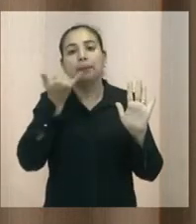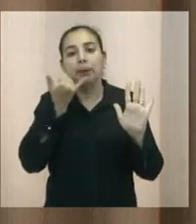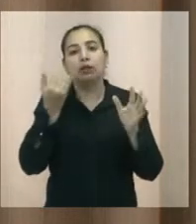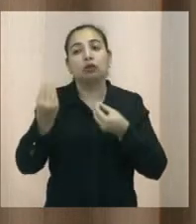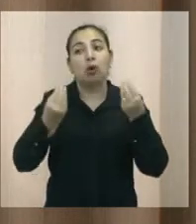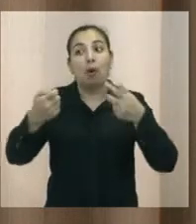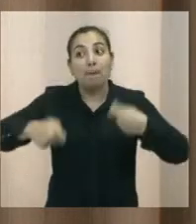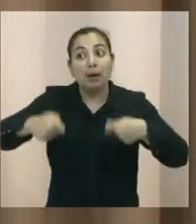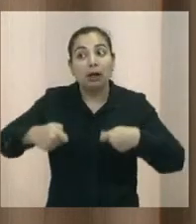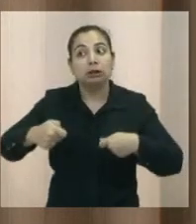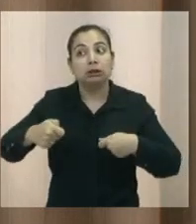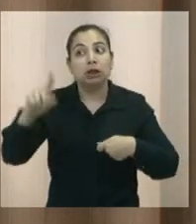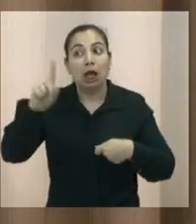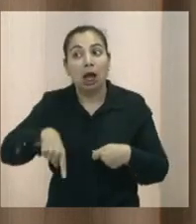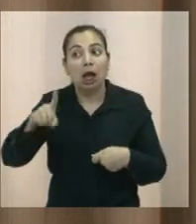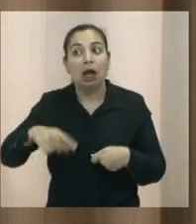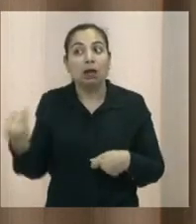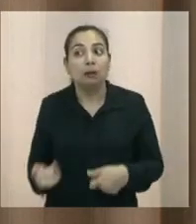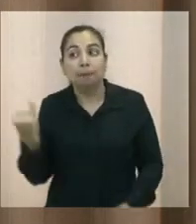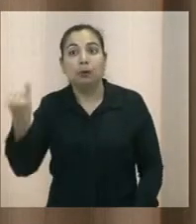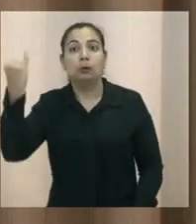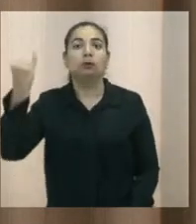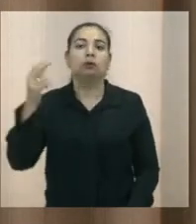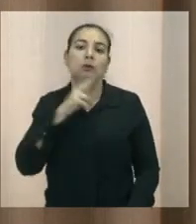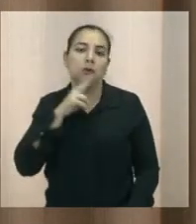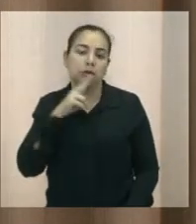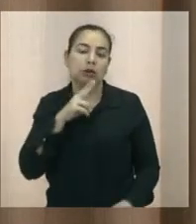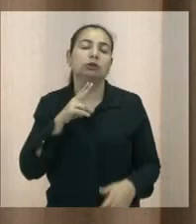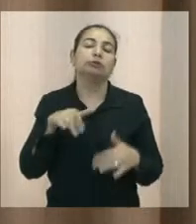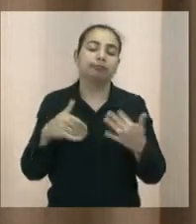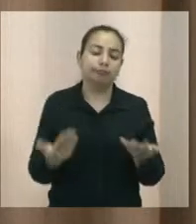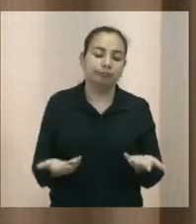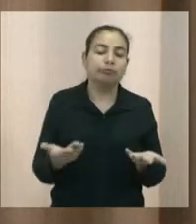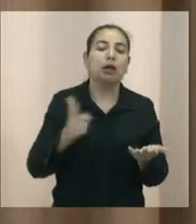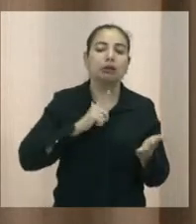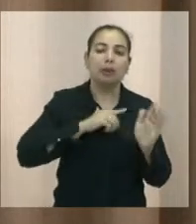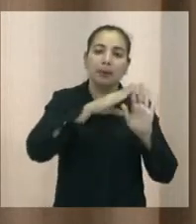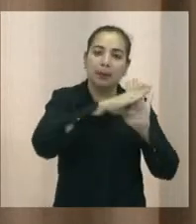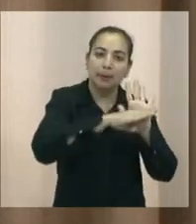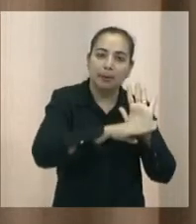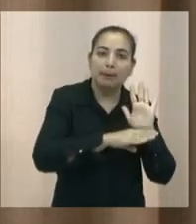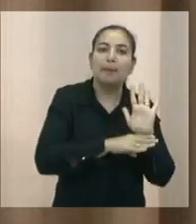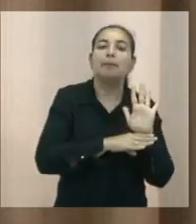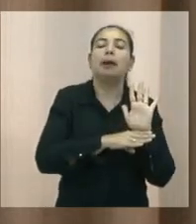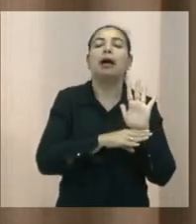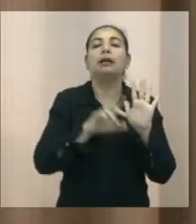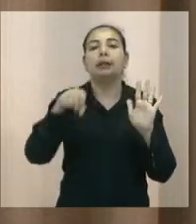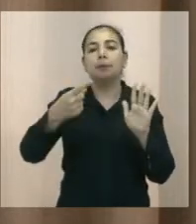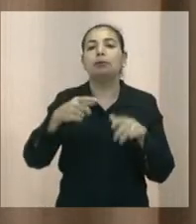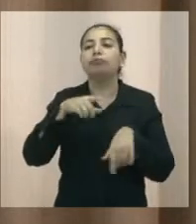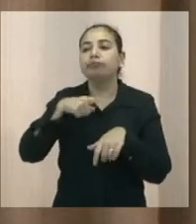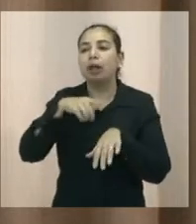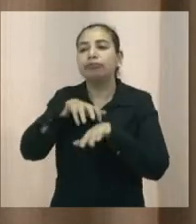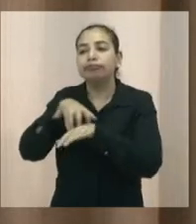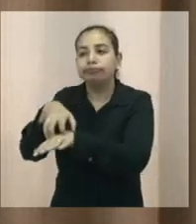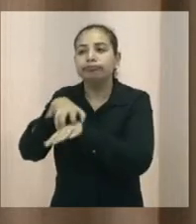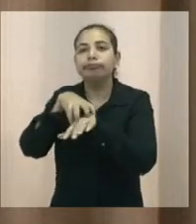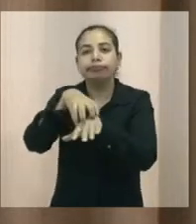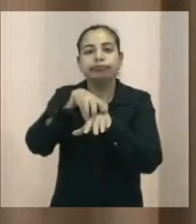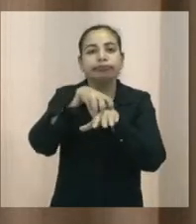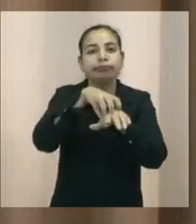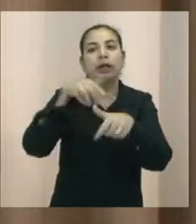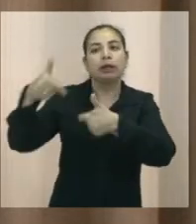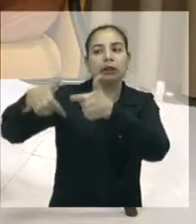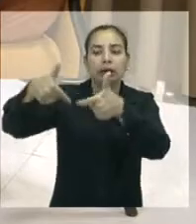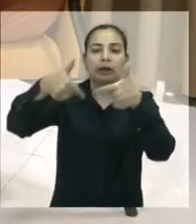e, a partir desse levantamento, a gente vai nas localidades tentar resolver com o máximo de efetividade possível os anseios e os problemas